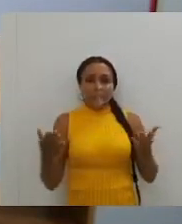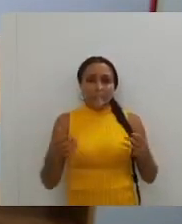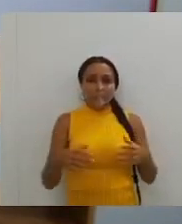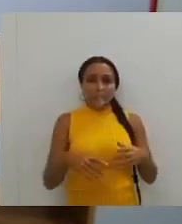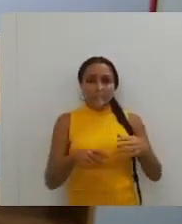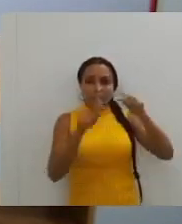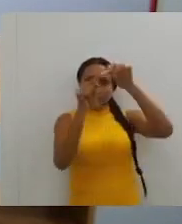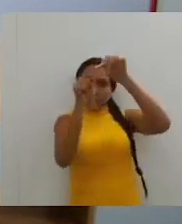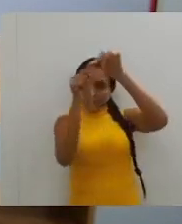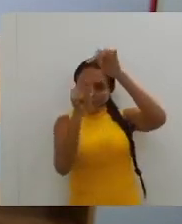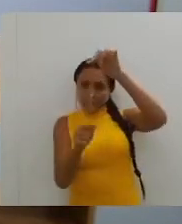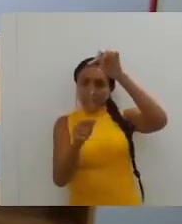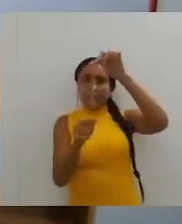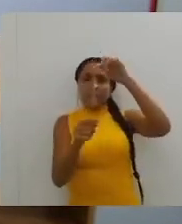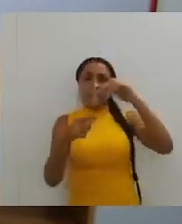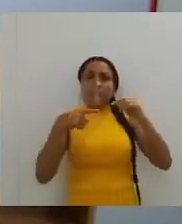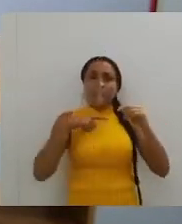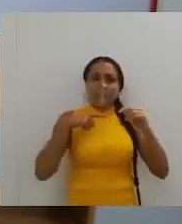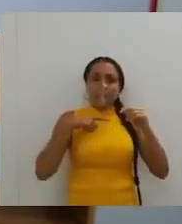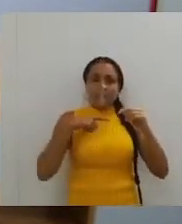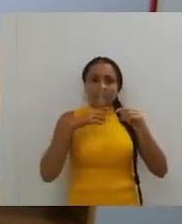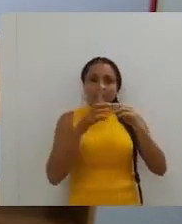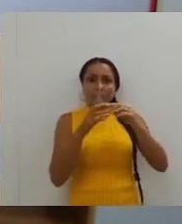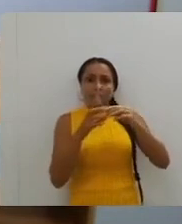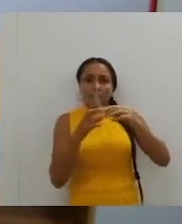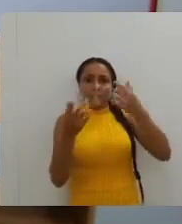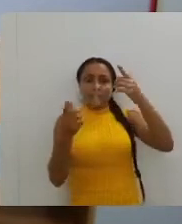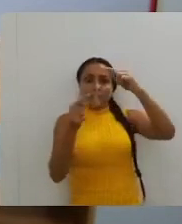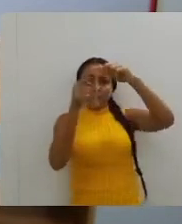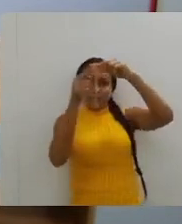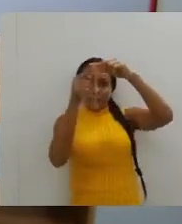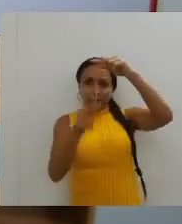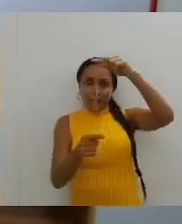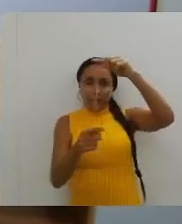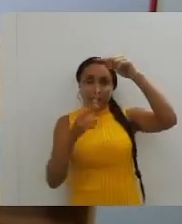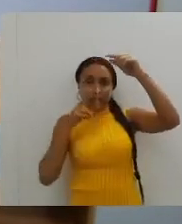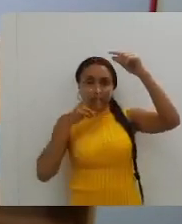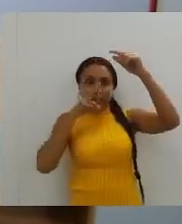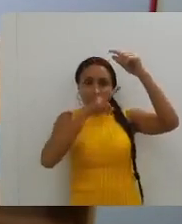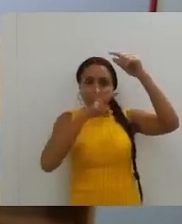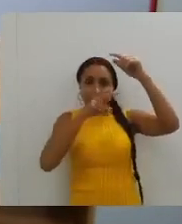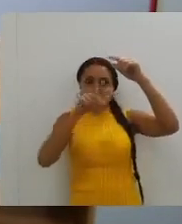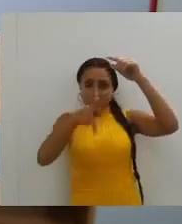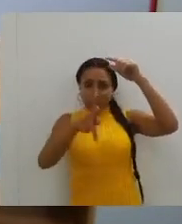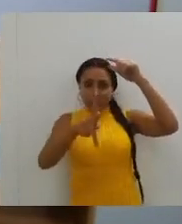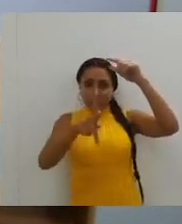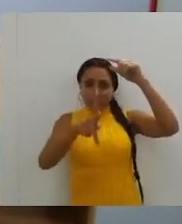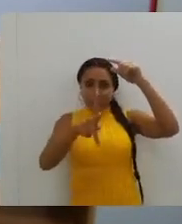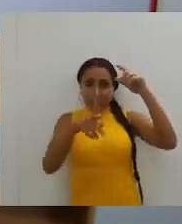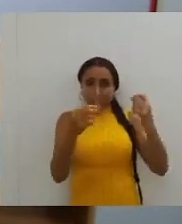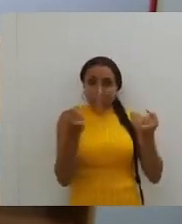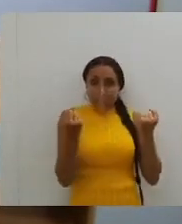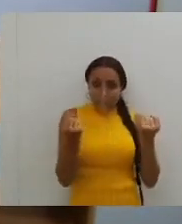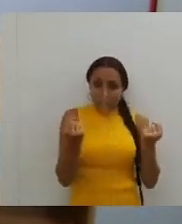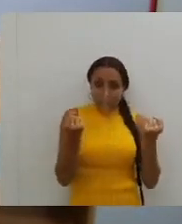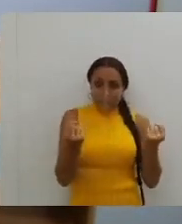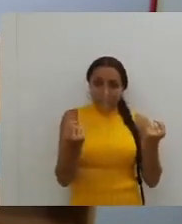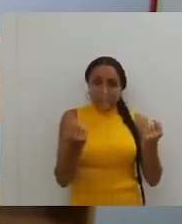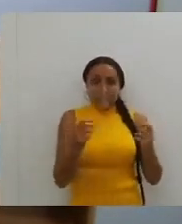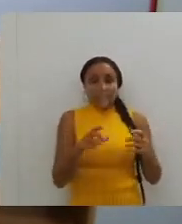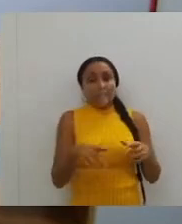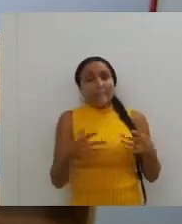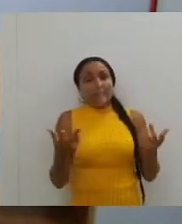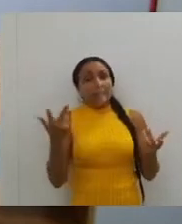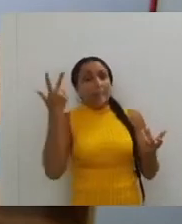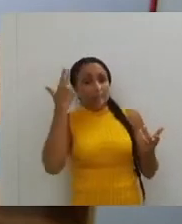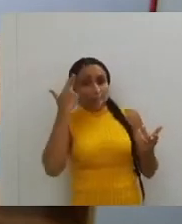baixo, tu tens a ação gravitacional da força peso. E a força normal,